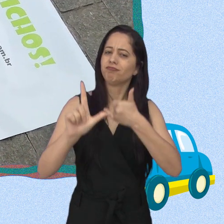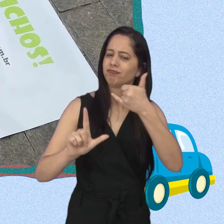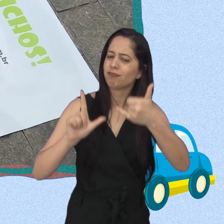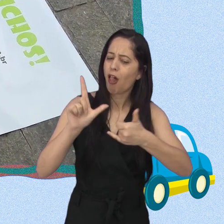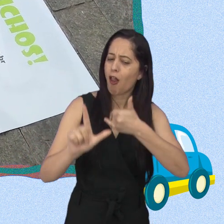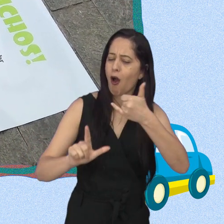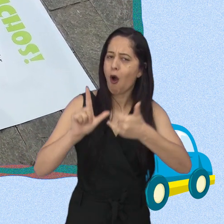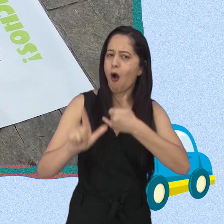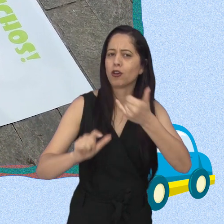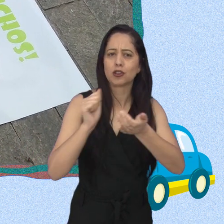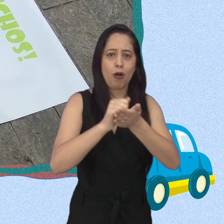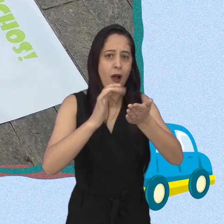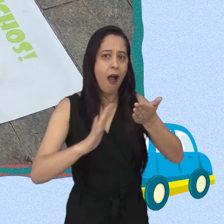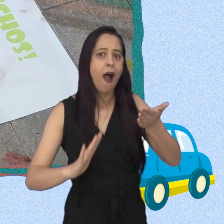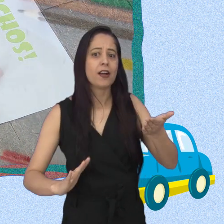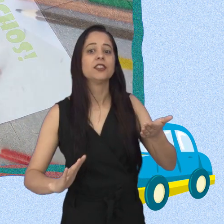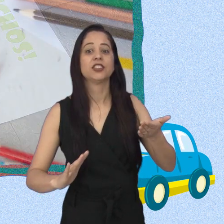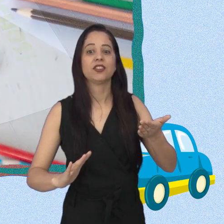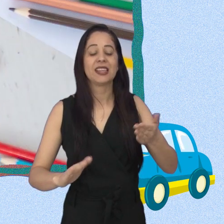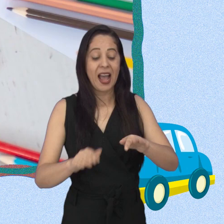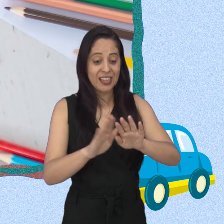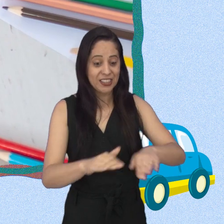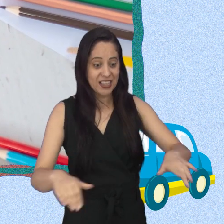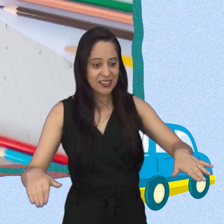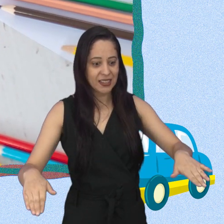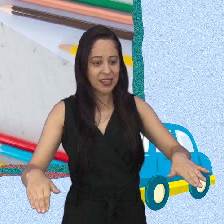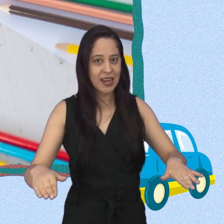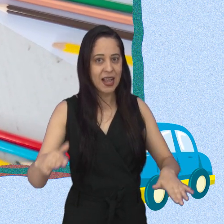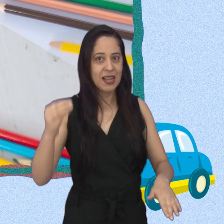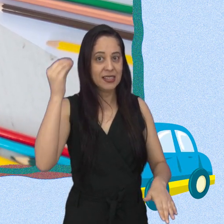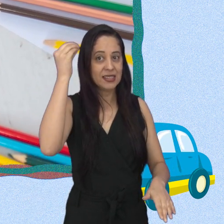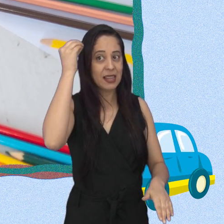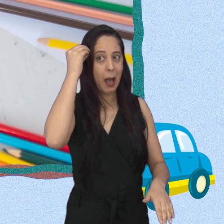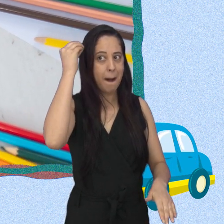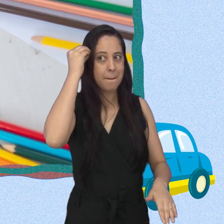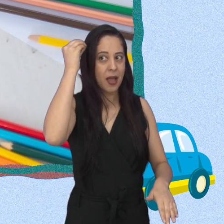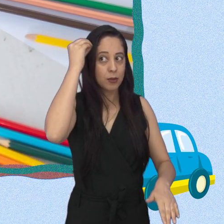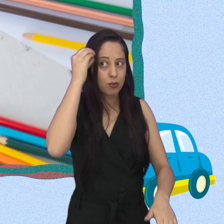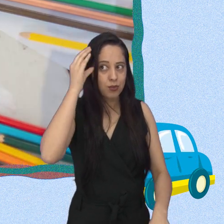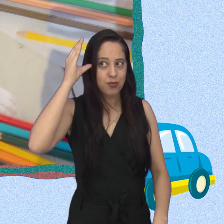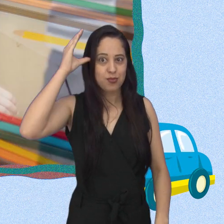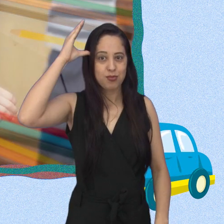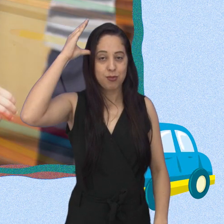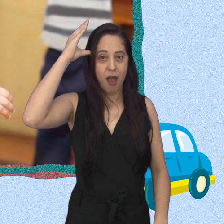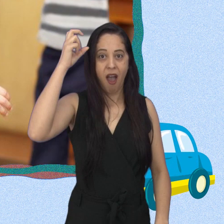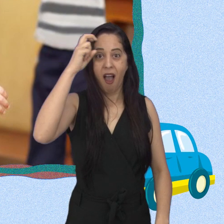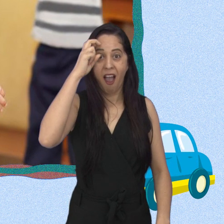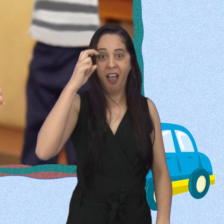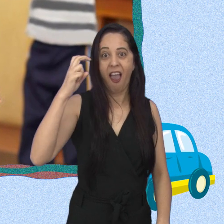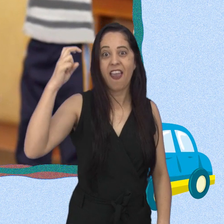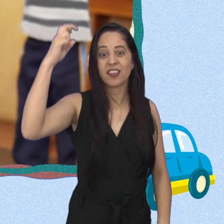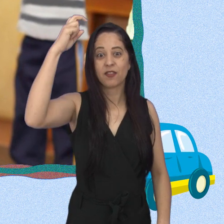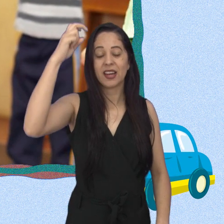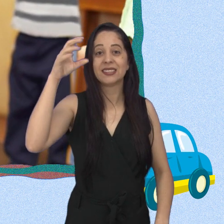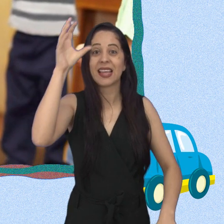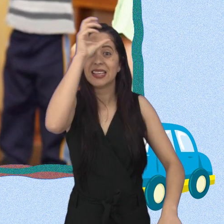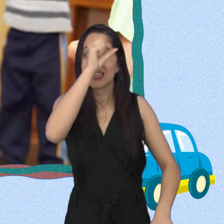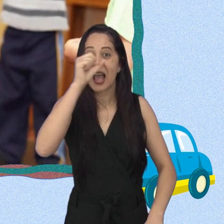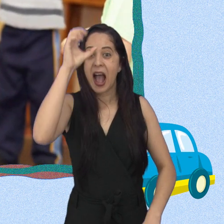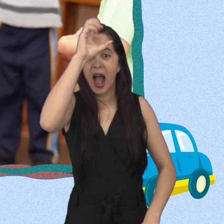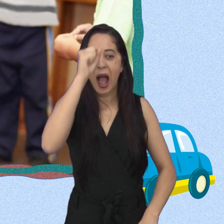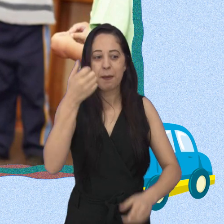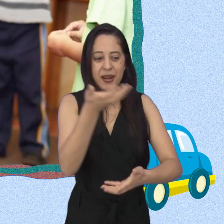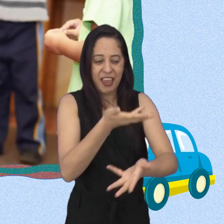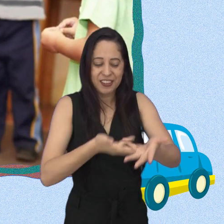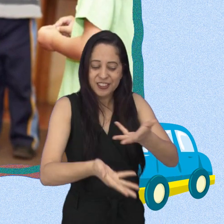de atividades lúdicas que os pequenos amadurecem os sentidos e a inteligência e aprendem a